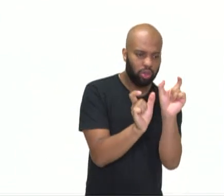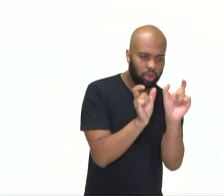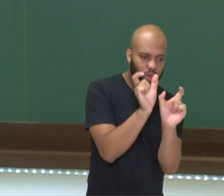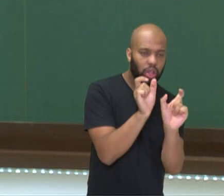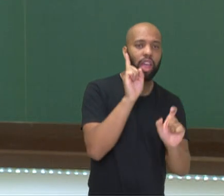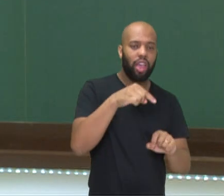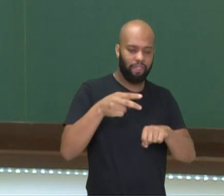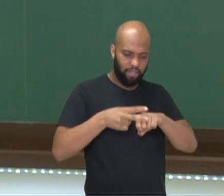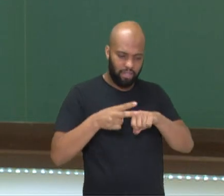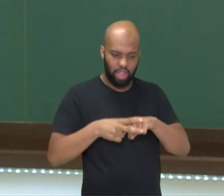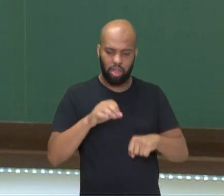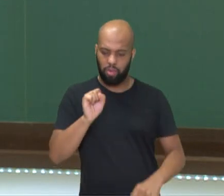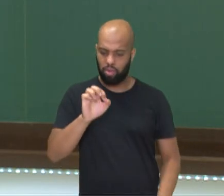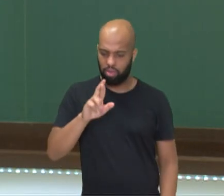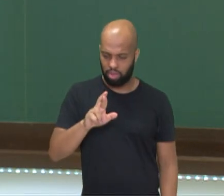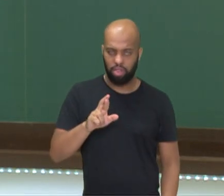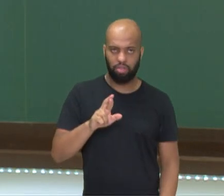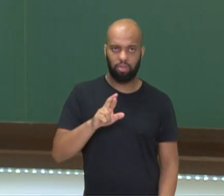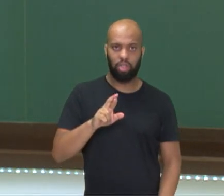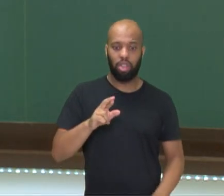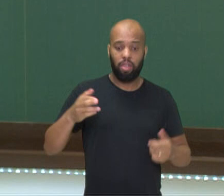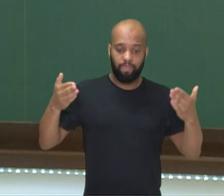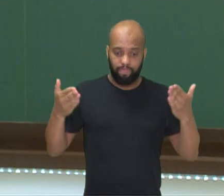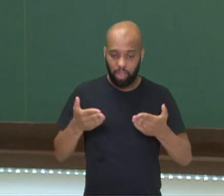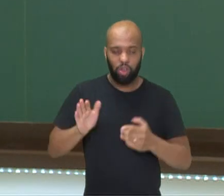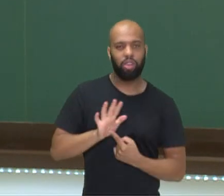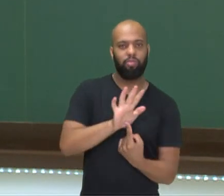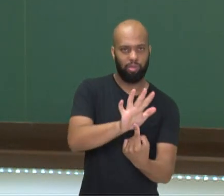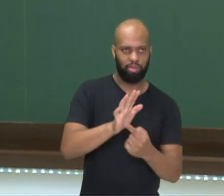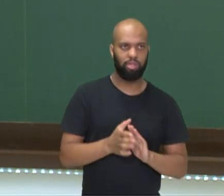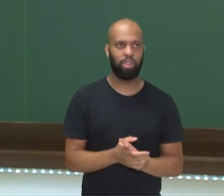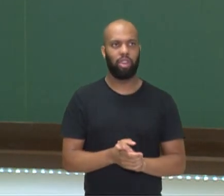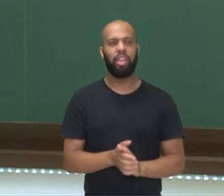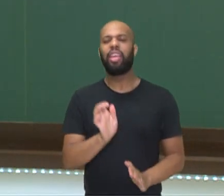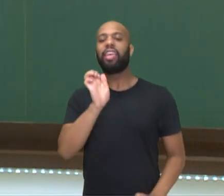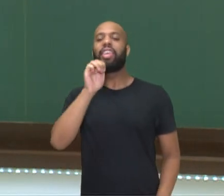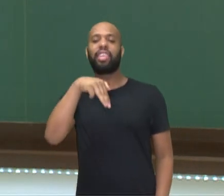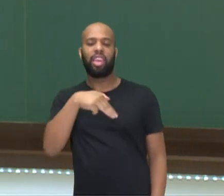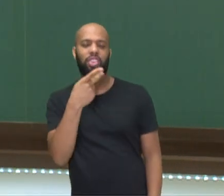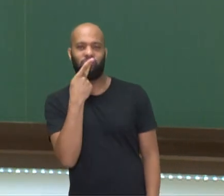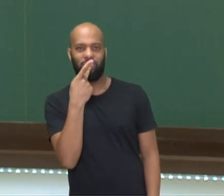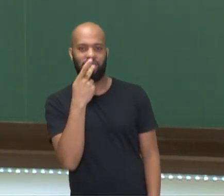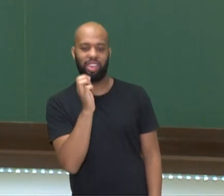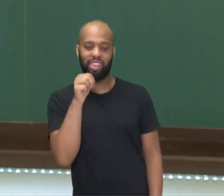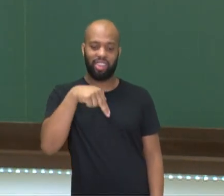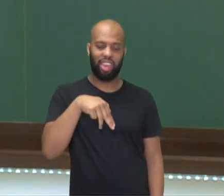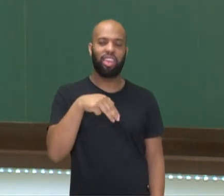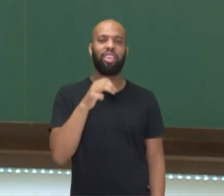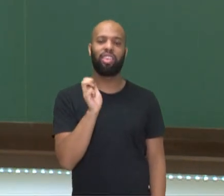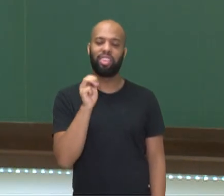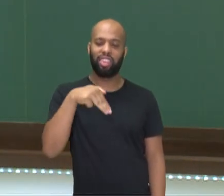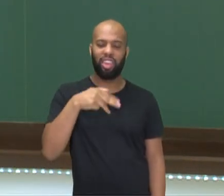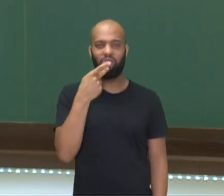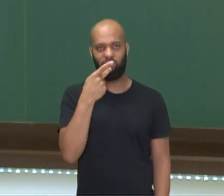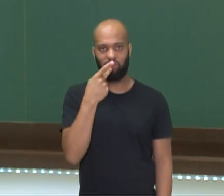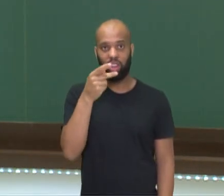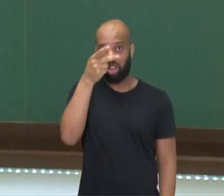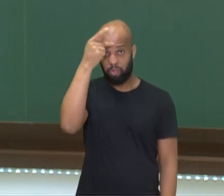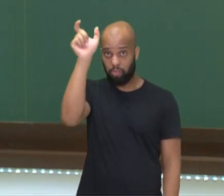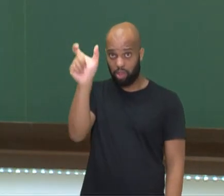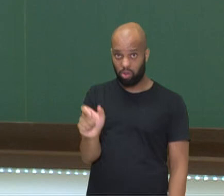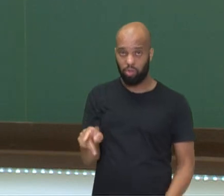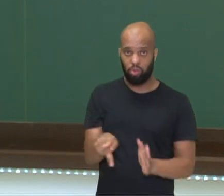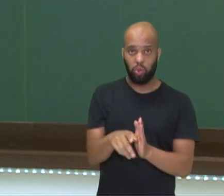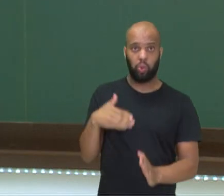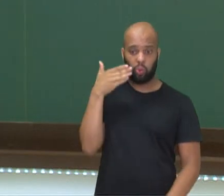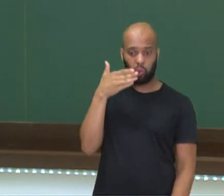ser no presente do indicativo. Veja só, quem fala, as pessoas do discurso, vamos retomar, as pessoas